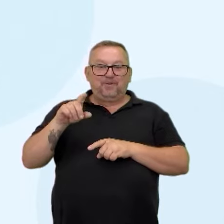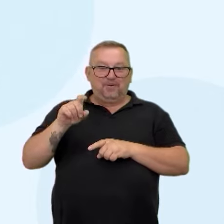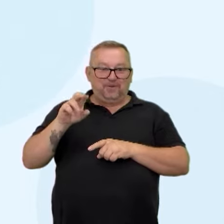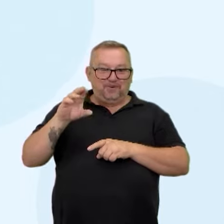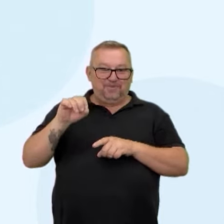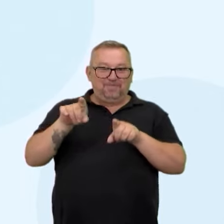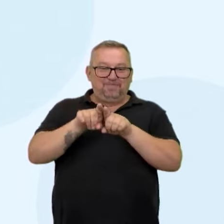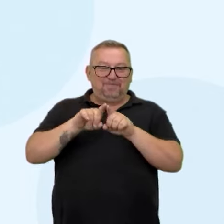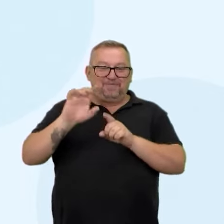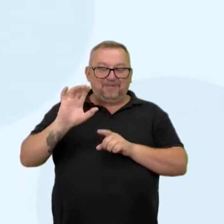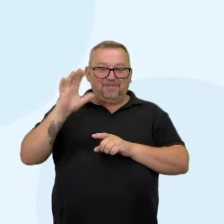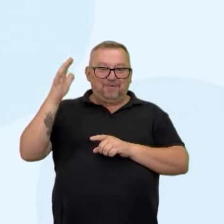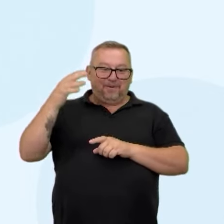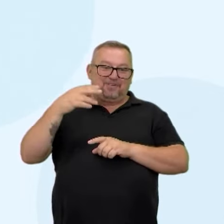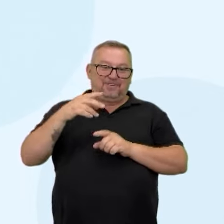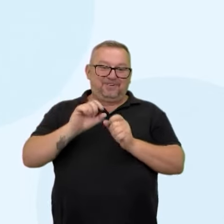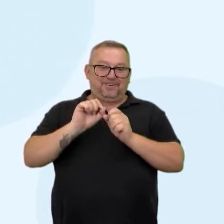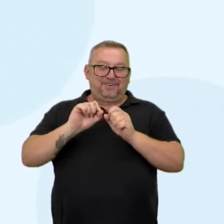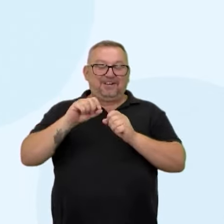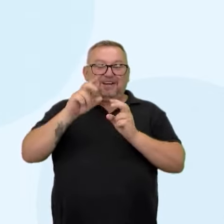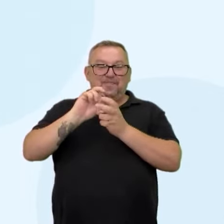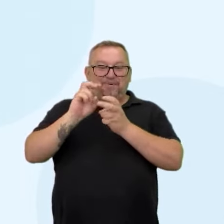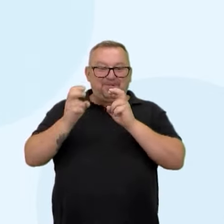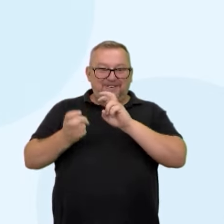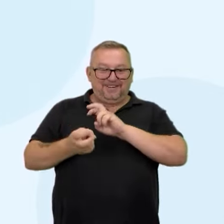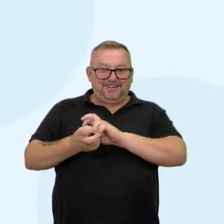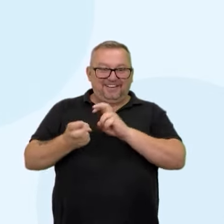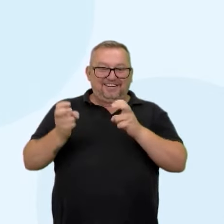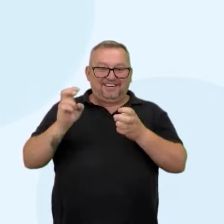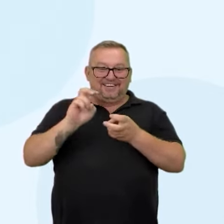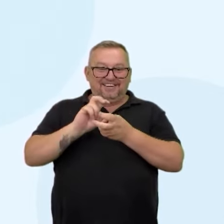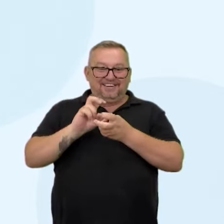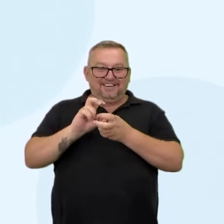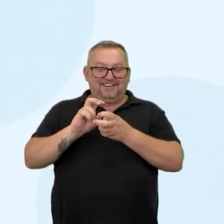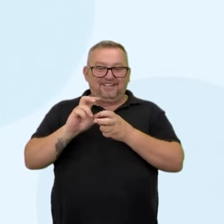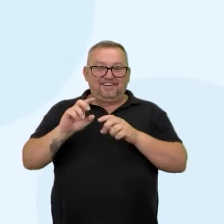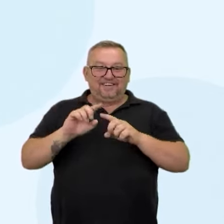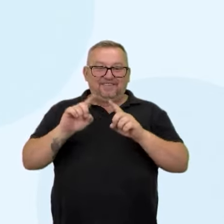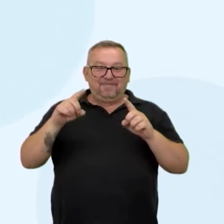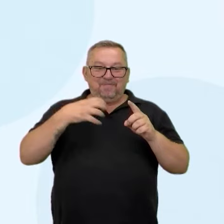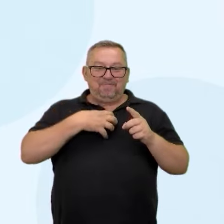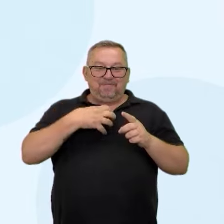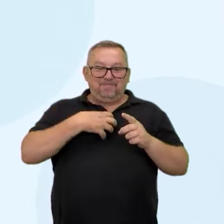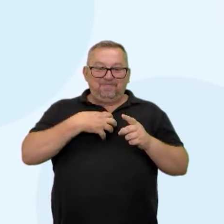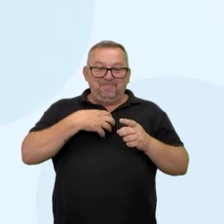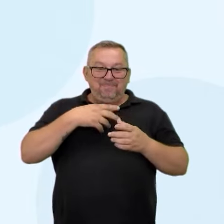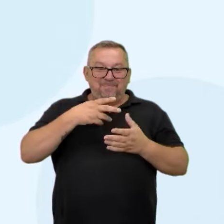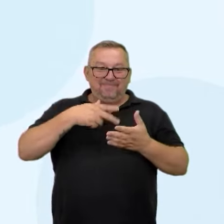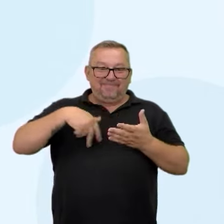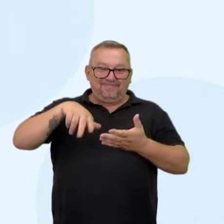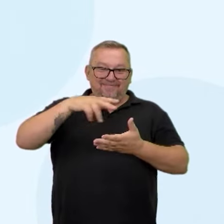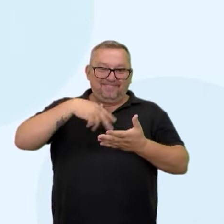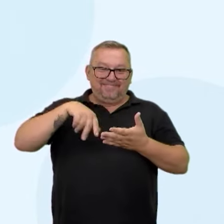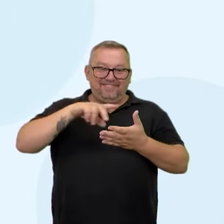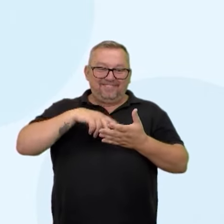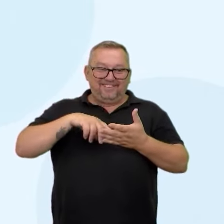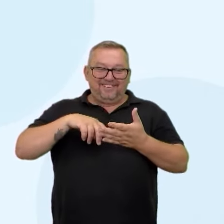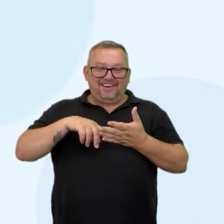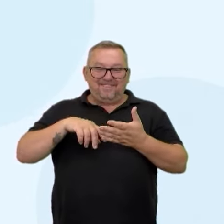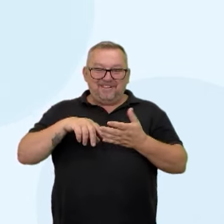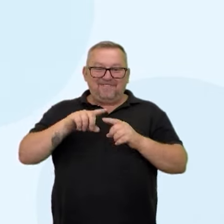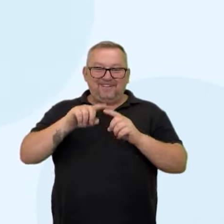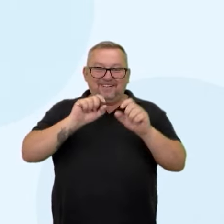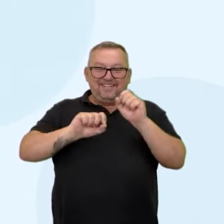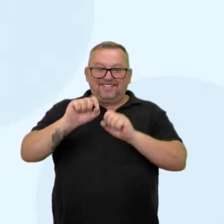sobre Folia de Reis e capoeira. Vamos lá. A princípio, o kuduro é um estilo musical nascido de uma mistura